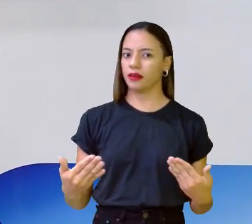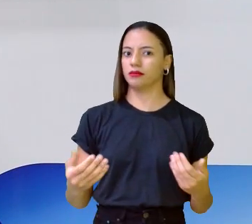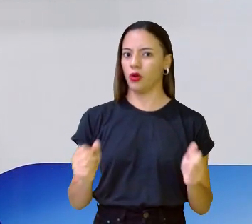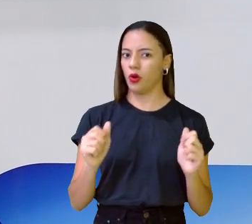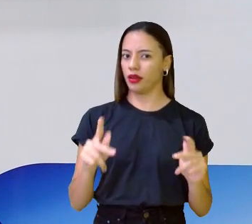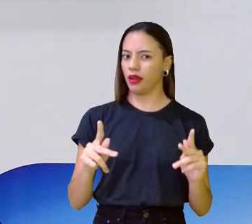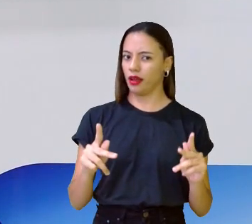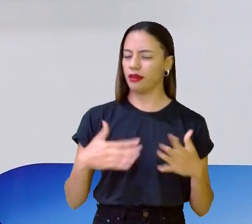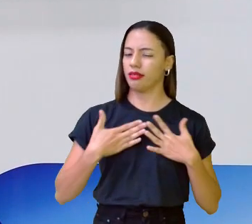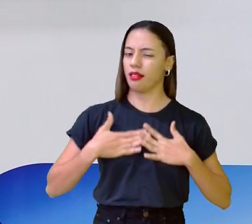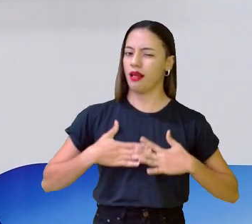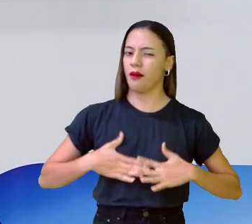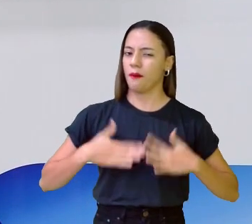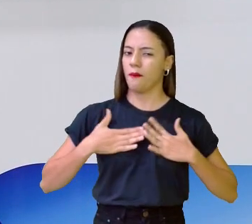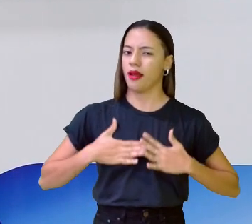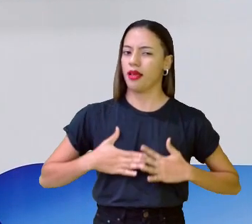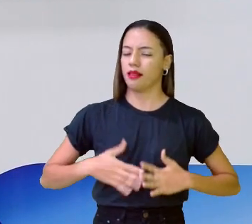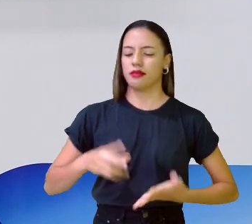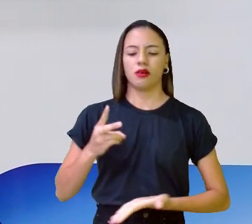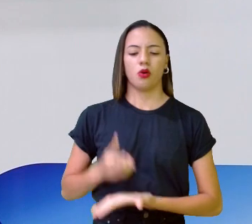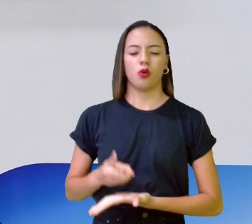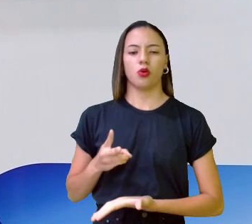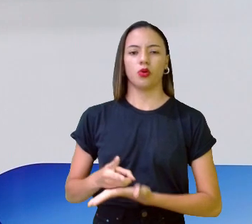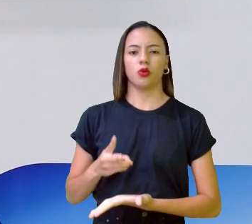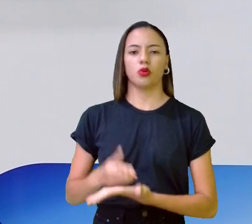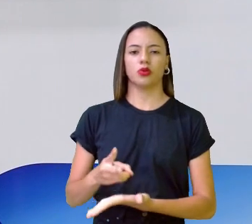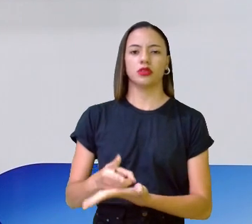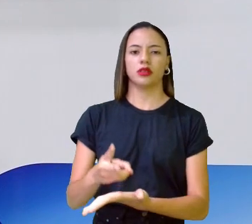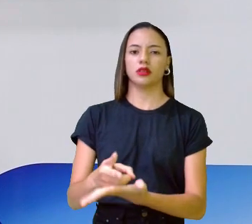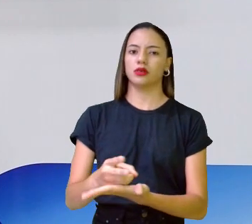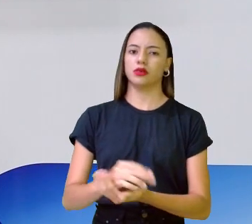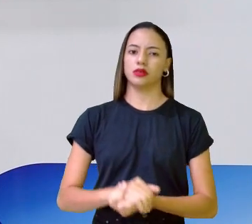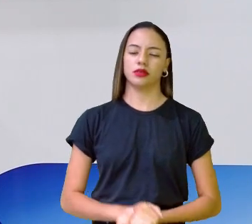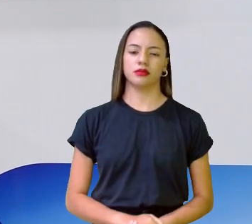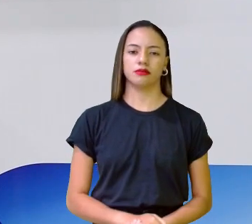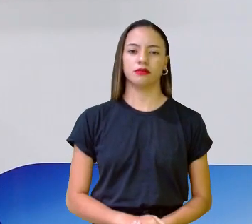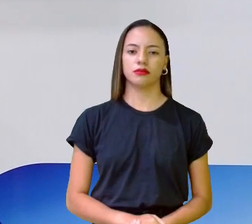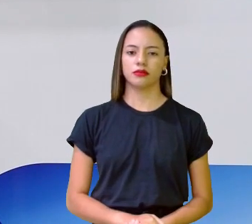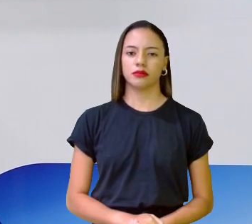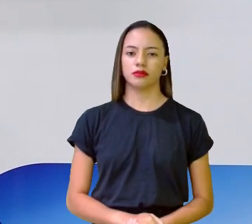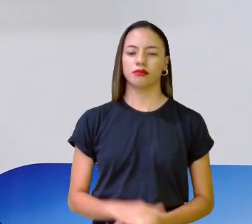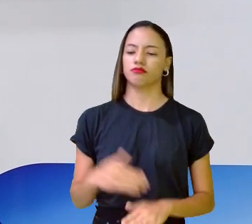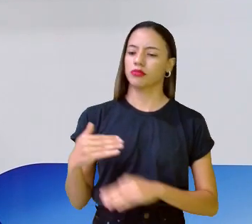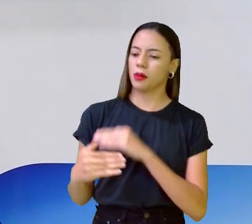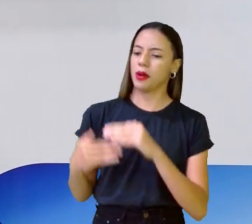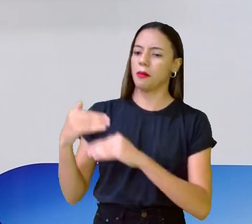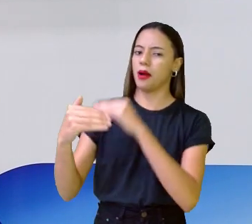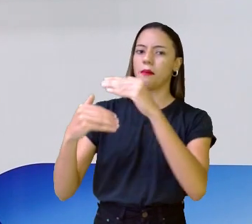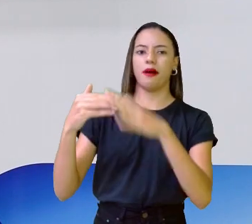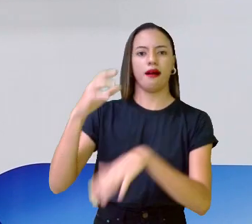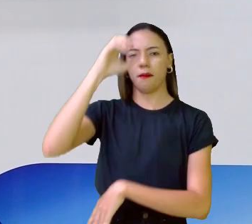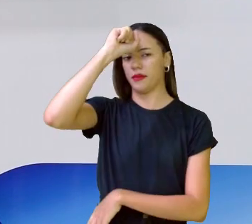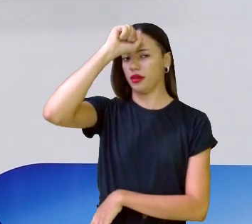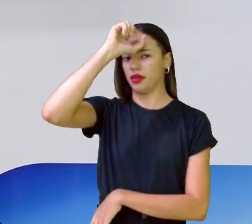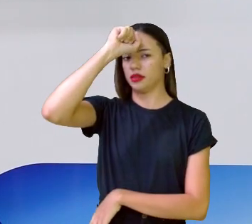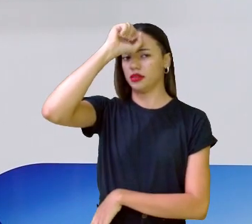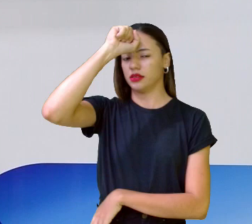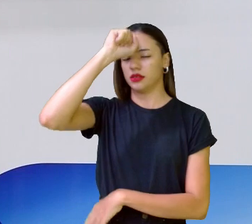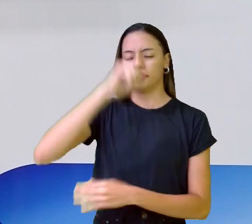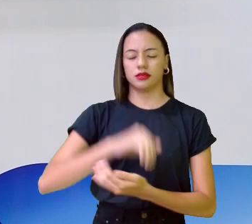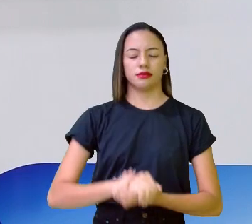tudo tranquilo, continuem aí, não é? Construindo esse aprendizado que ele